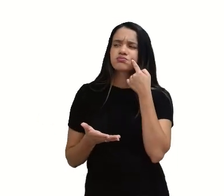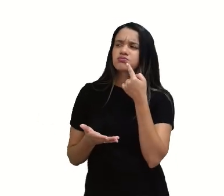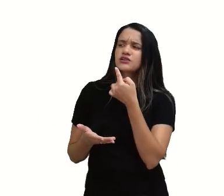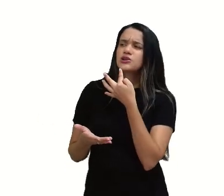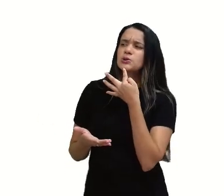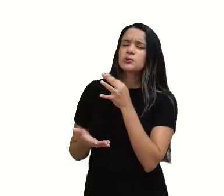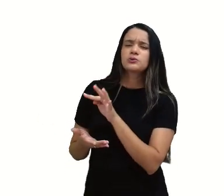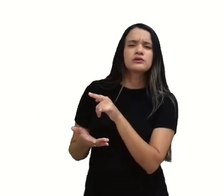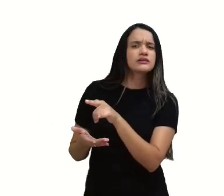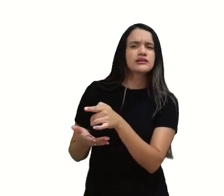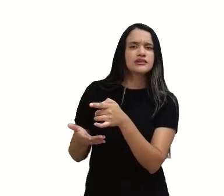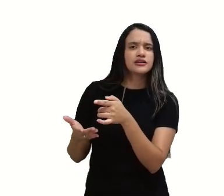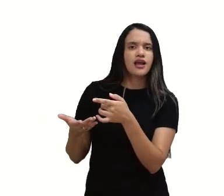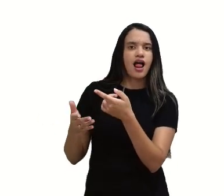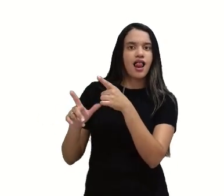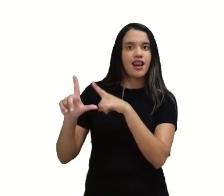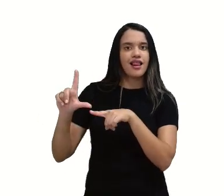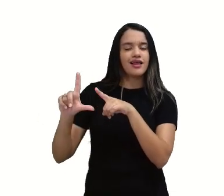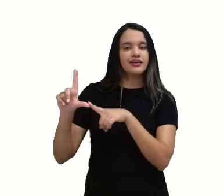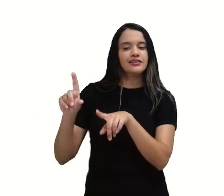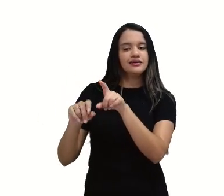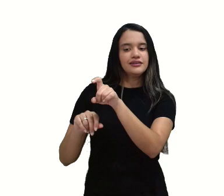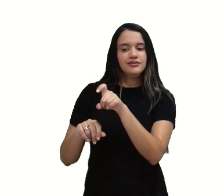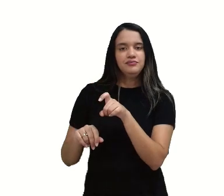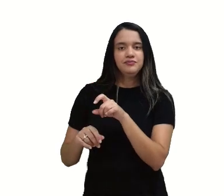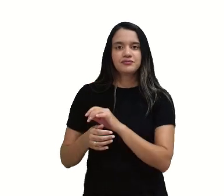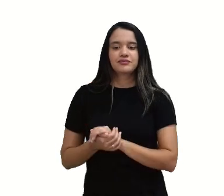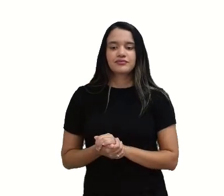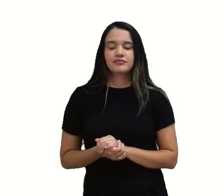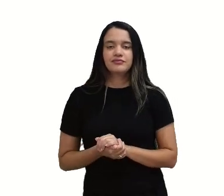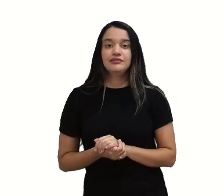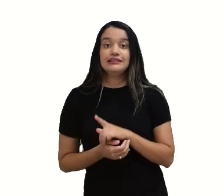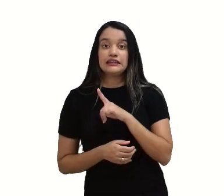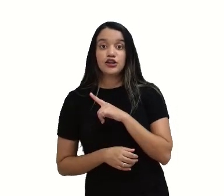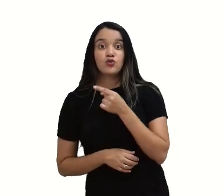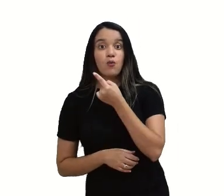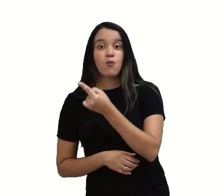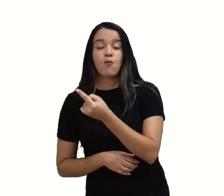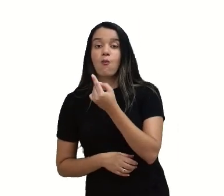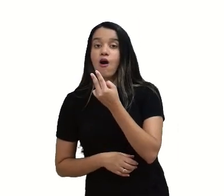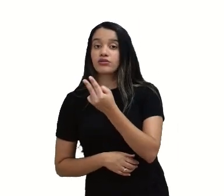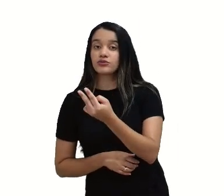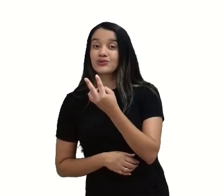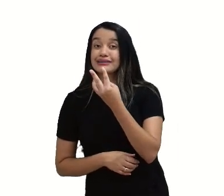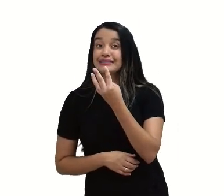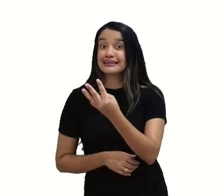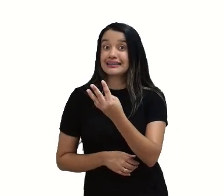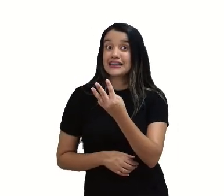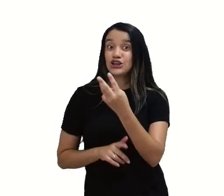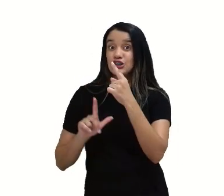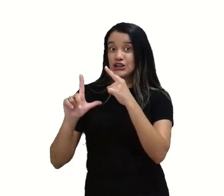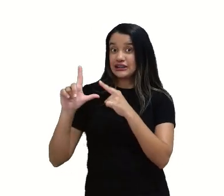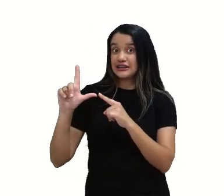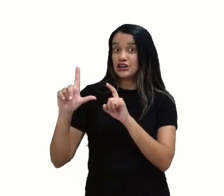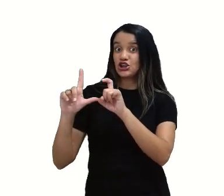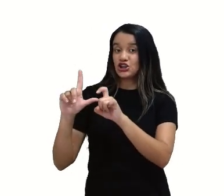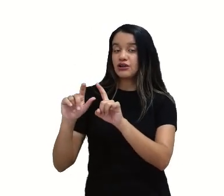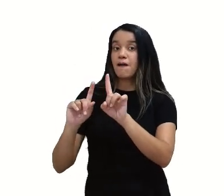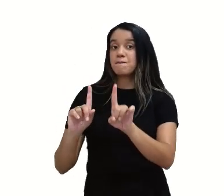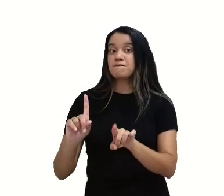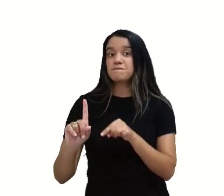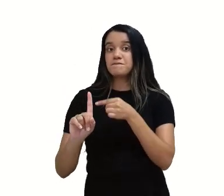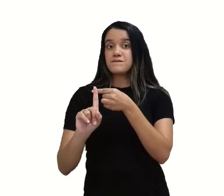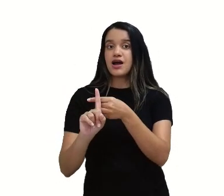sendo representado pela letra X. Eu tenho 1, 2, 3 letras X, mais 5